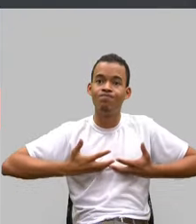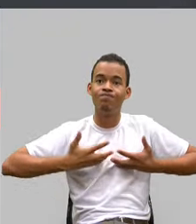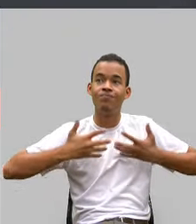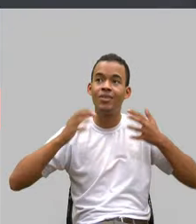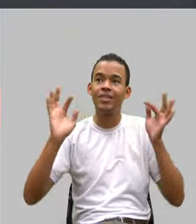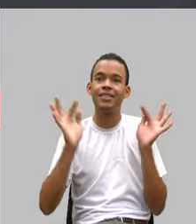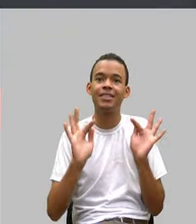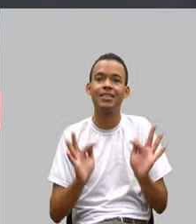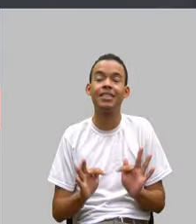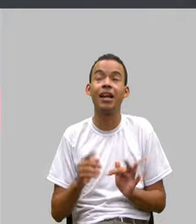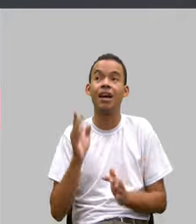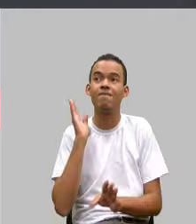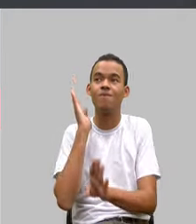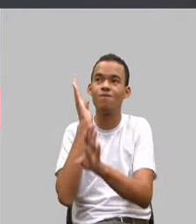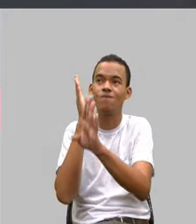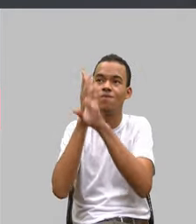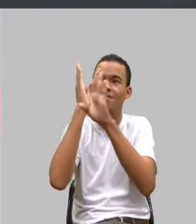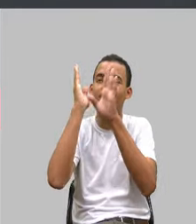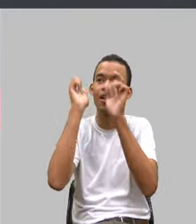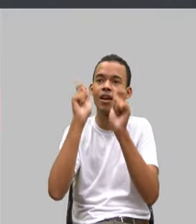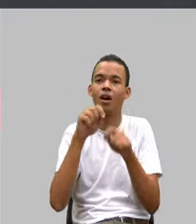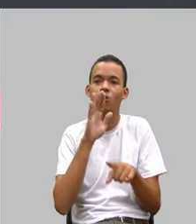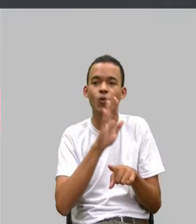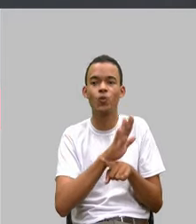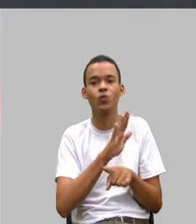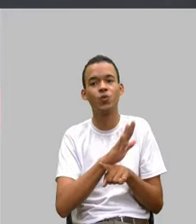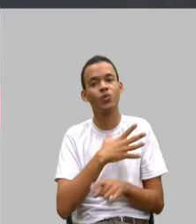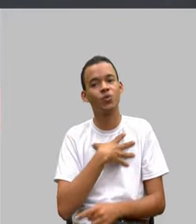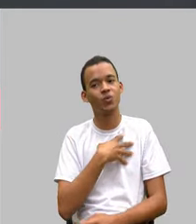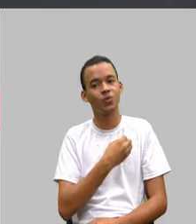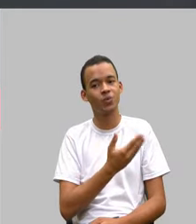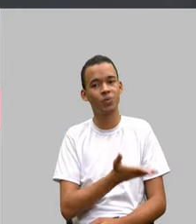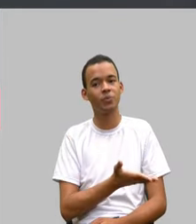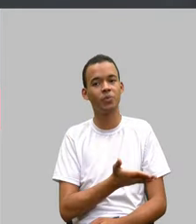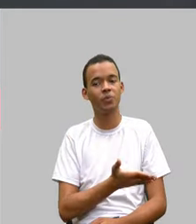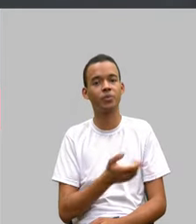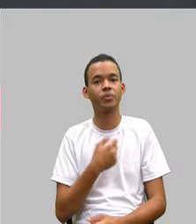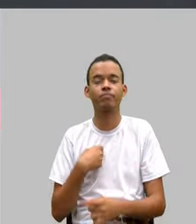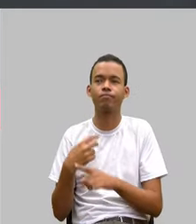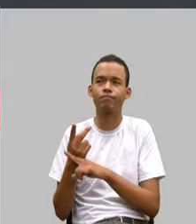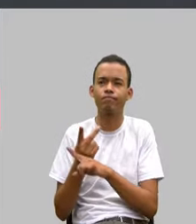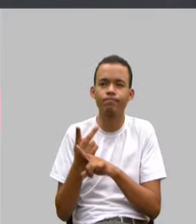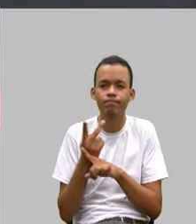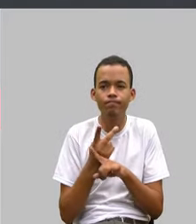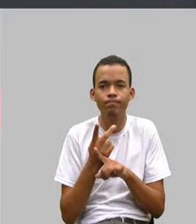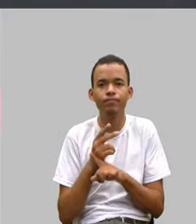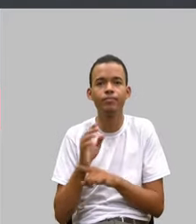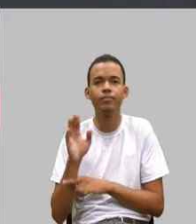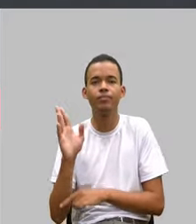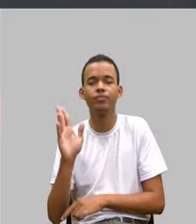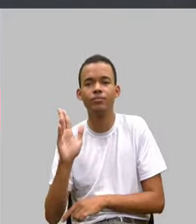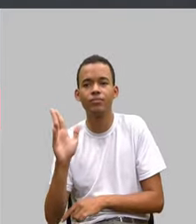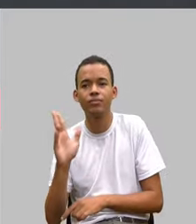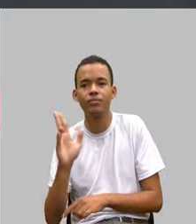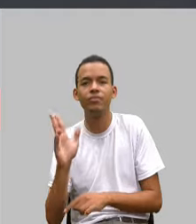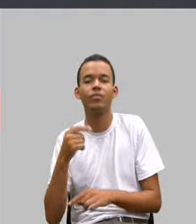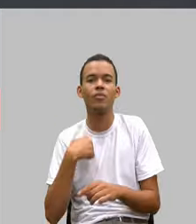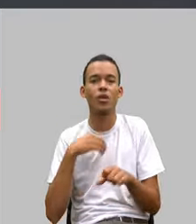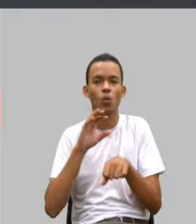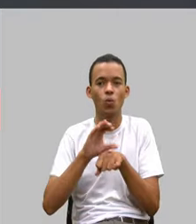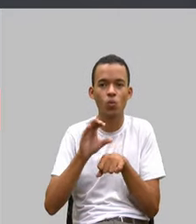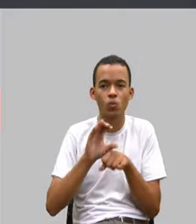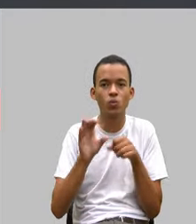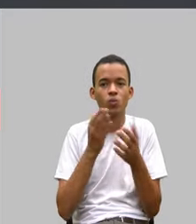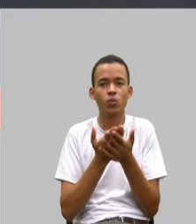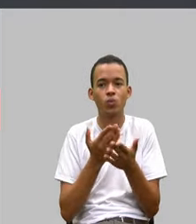caminho para cuidar do meu meu filho e eu já comecei a procurar essa cannabis mesmo que eu fui fazendo os cursos eu já fui procurando